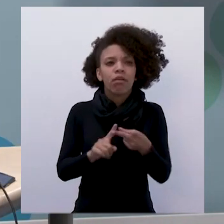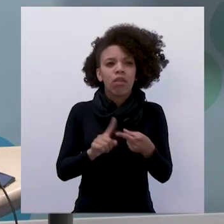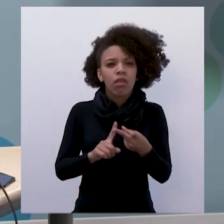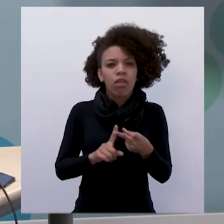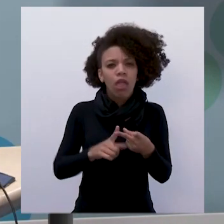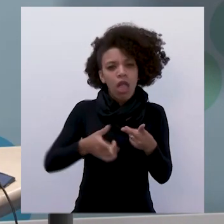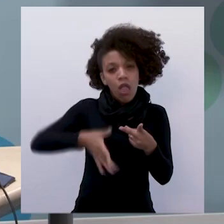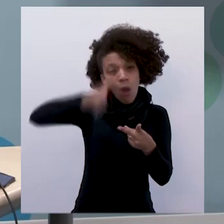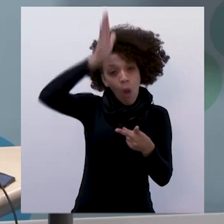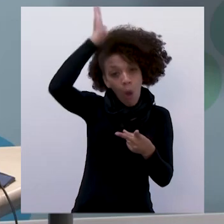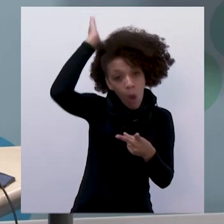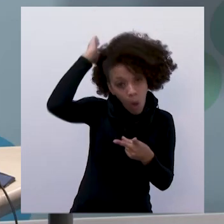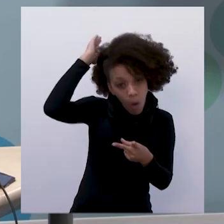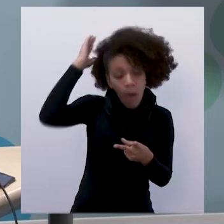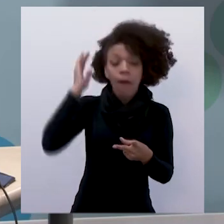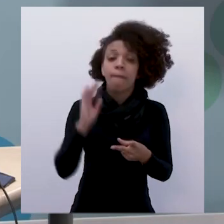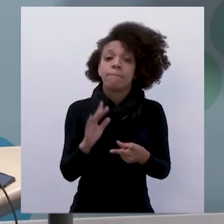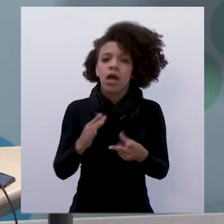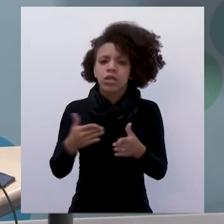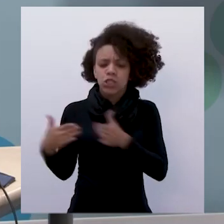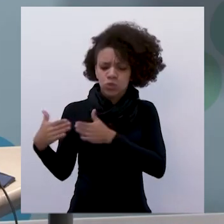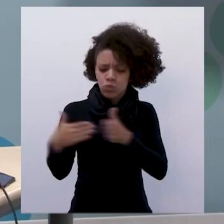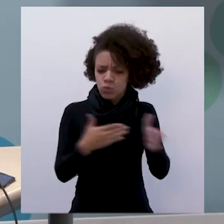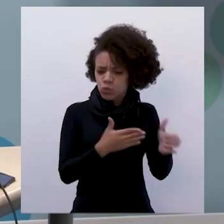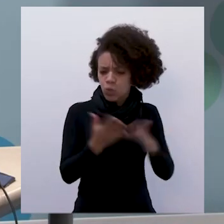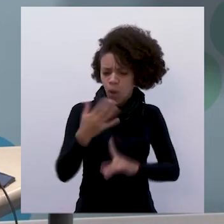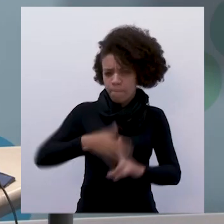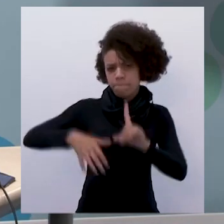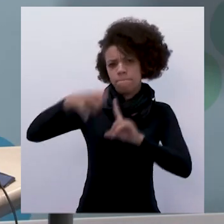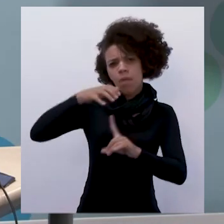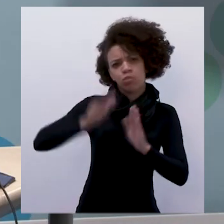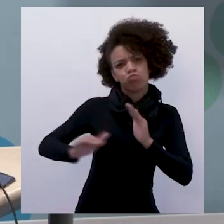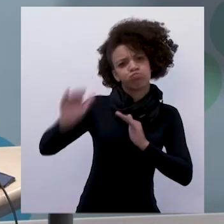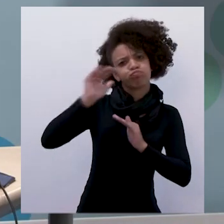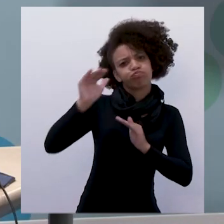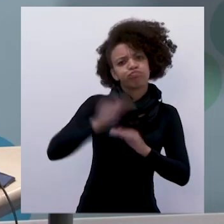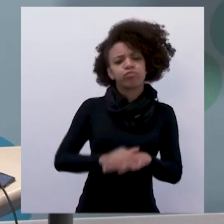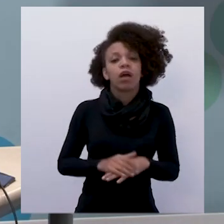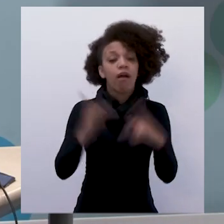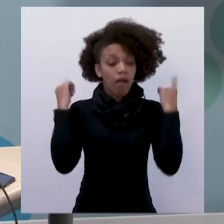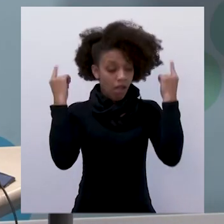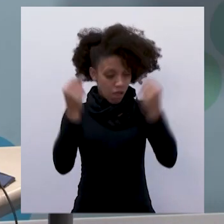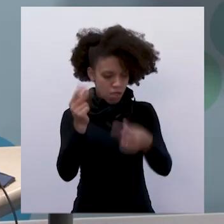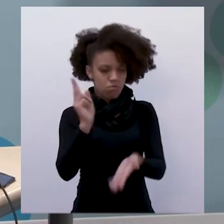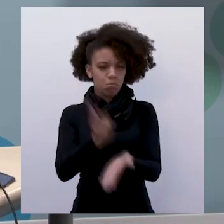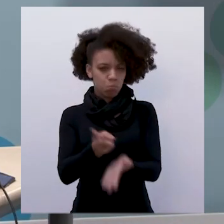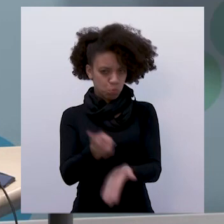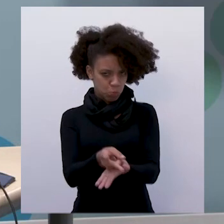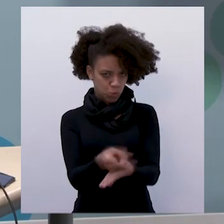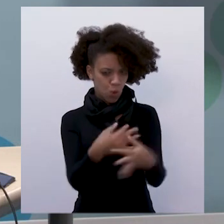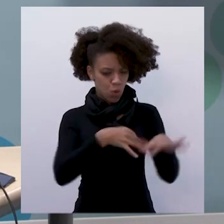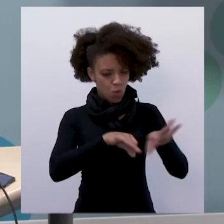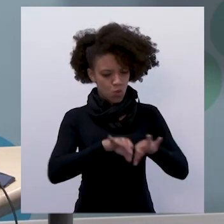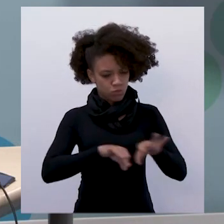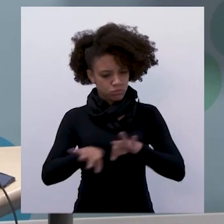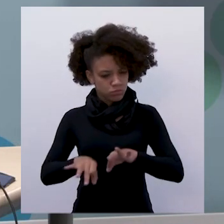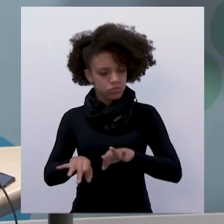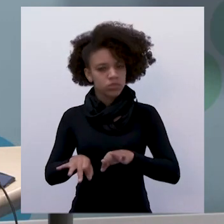foi caminhando rumo ao império, um grande império, a Grécia se manteve nessa